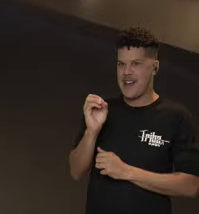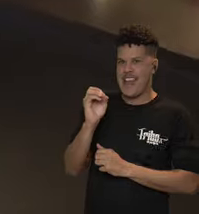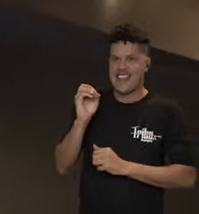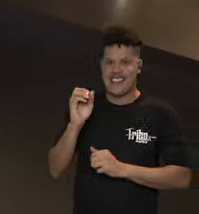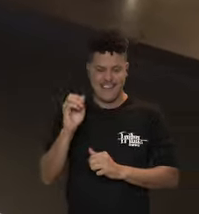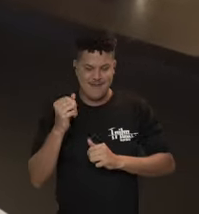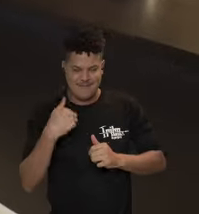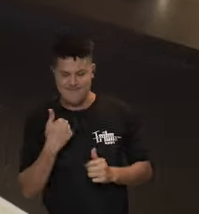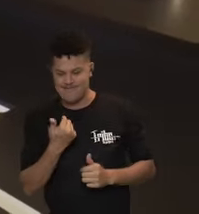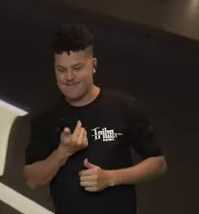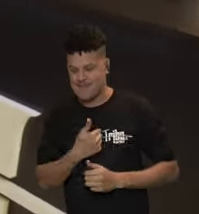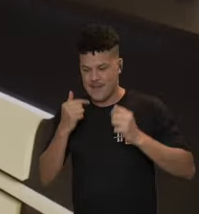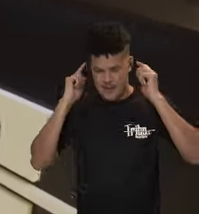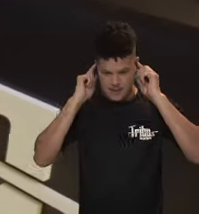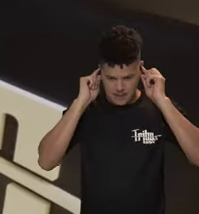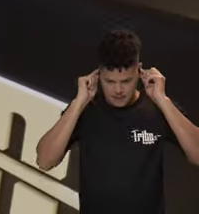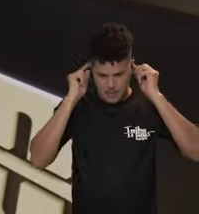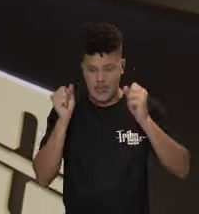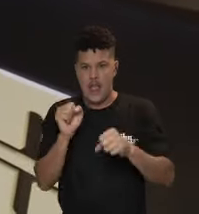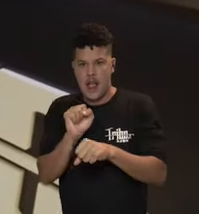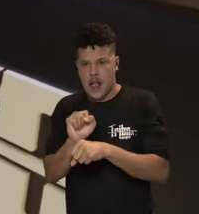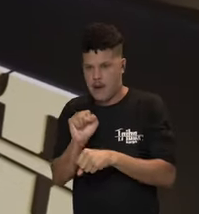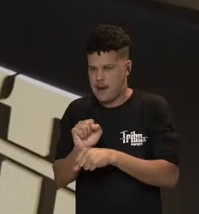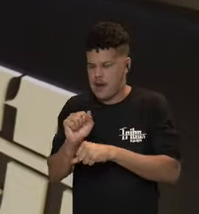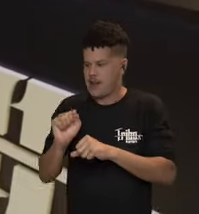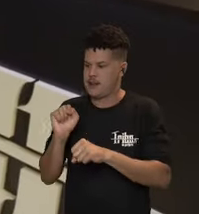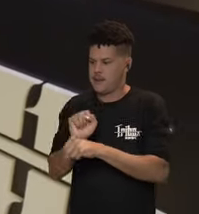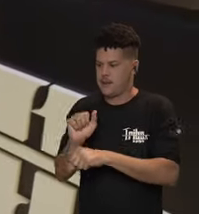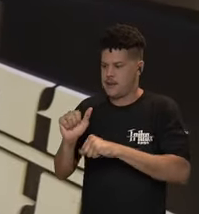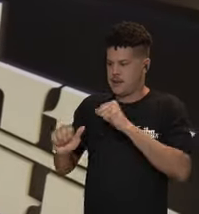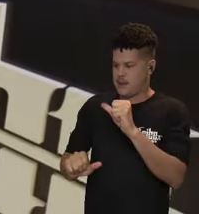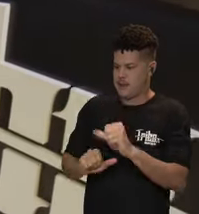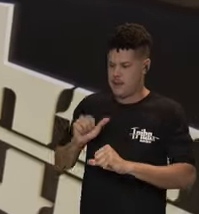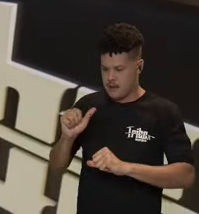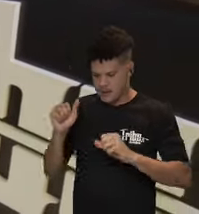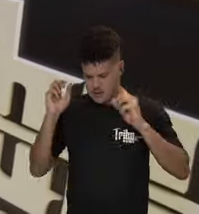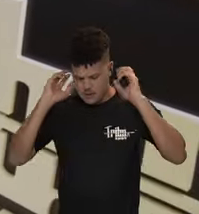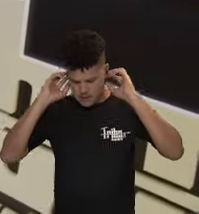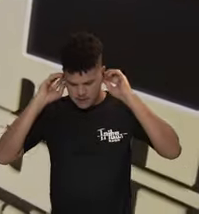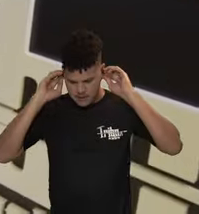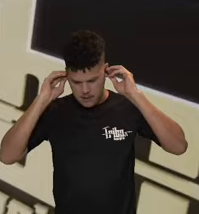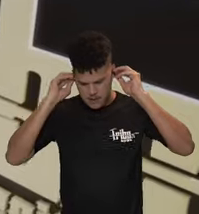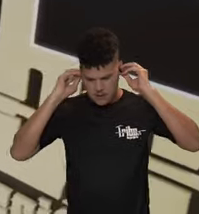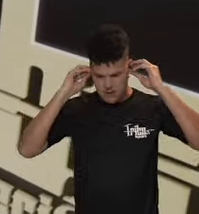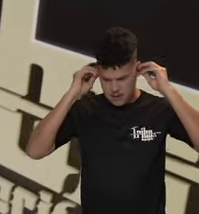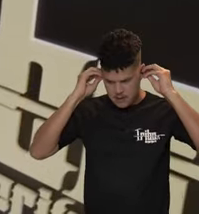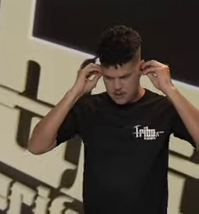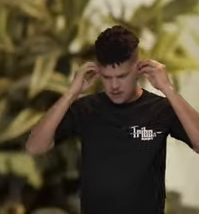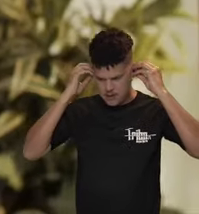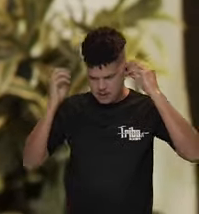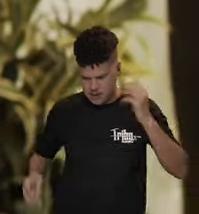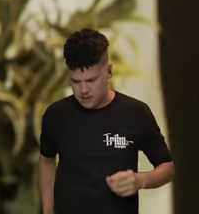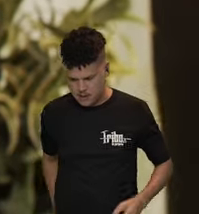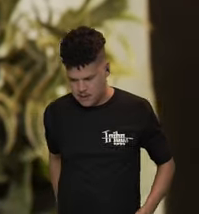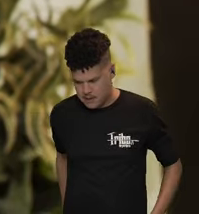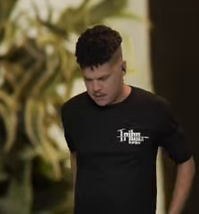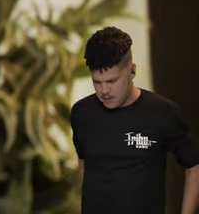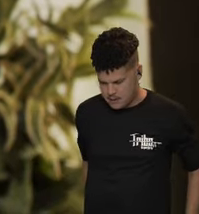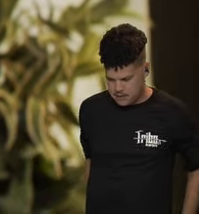onças, neguinho, nós tá de campana aqui de novo. Onde vocês esperava que nós